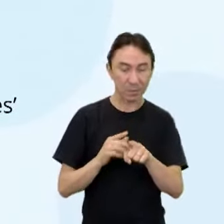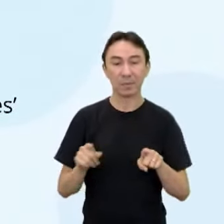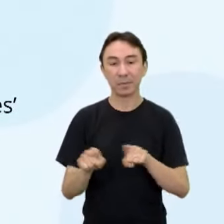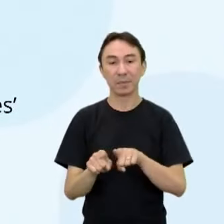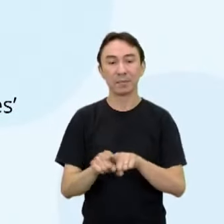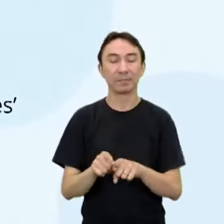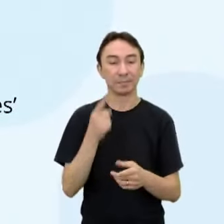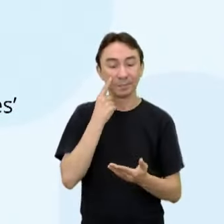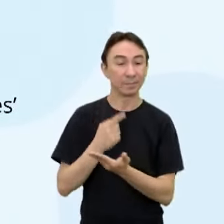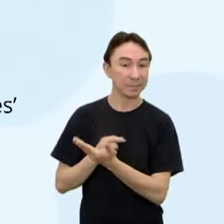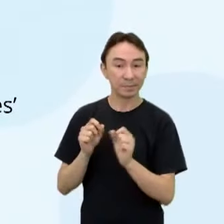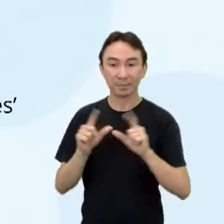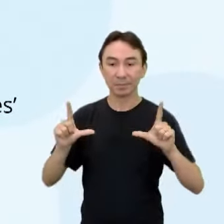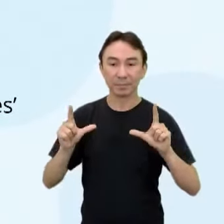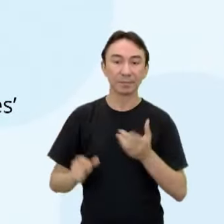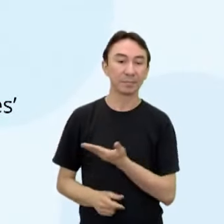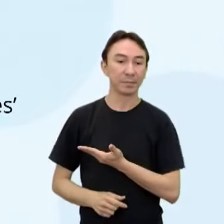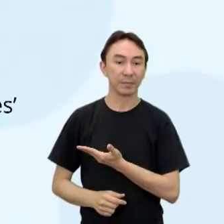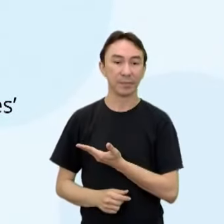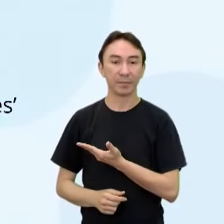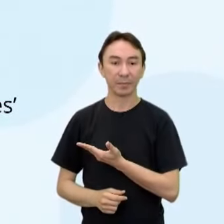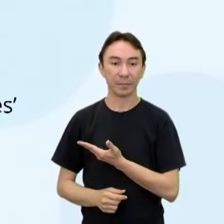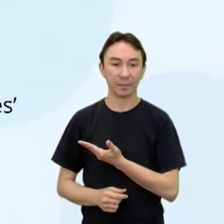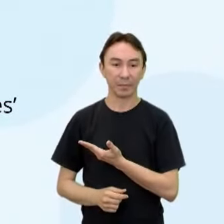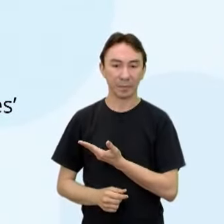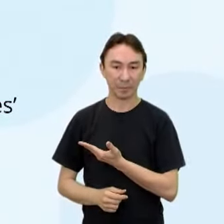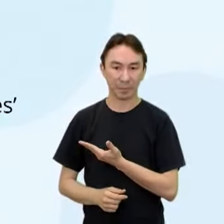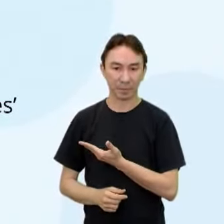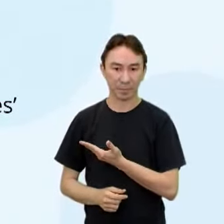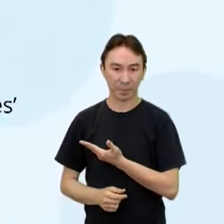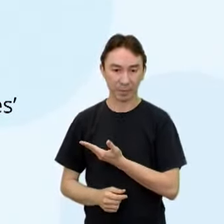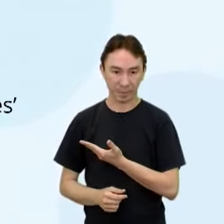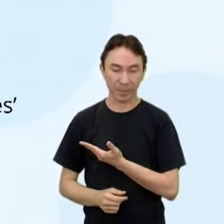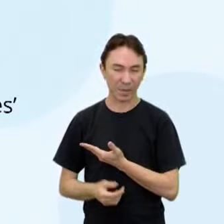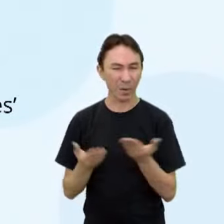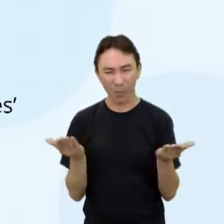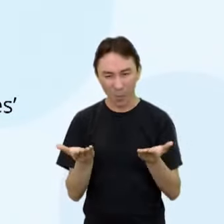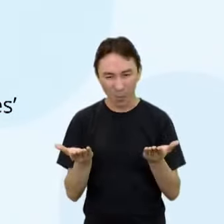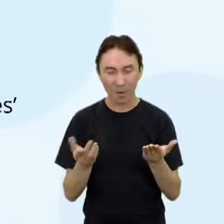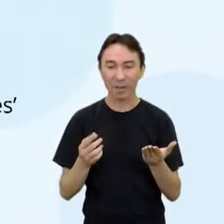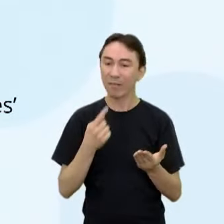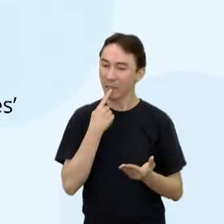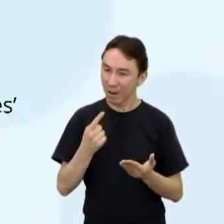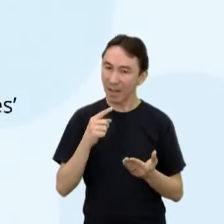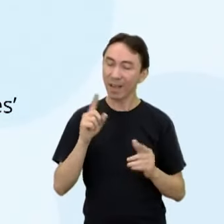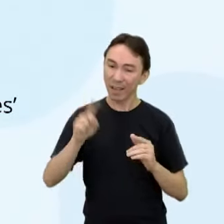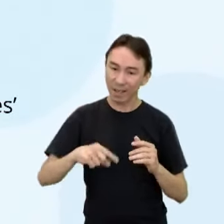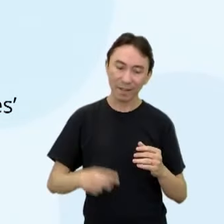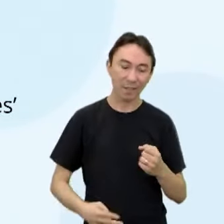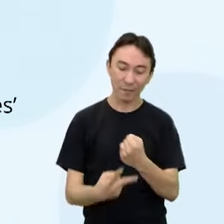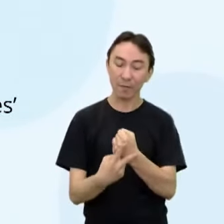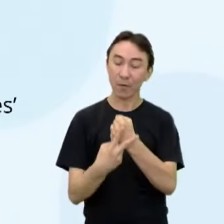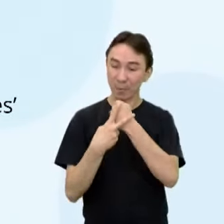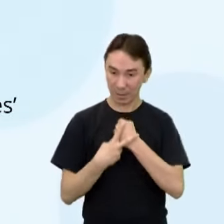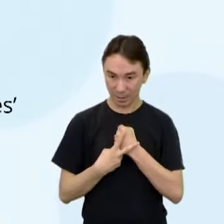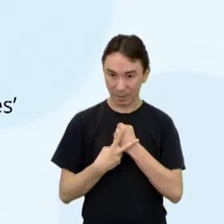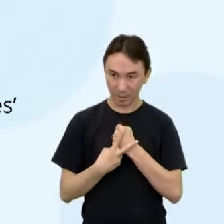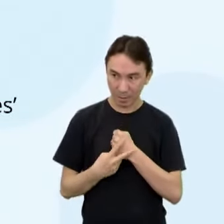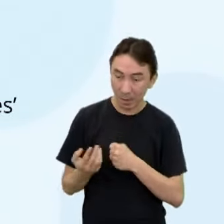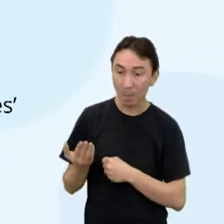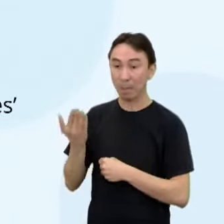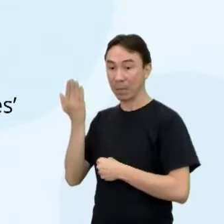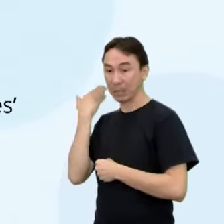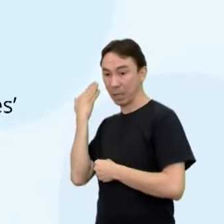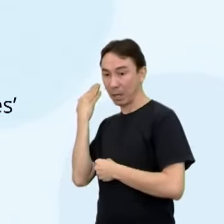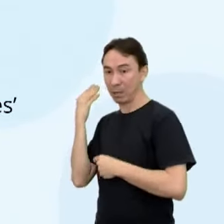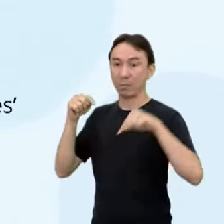também. Então, ó, Passive Voice, Simple Past and Present Simple. A gente vai falar um pouquinho da voz passiva no passado e no presente. A gente vai ler as